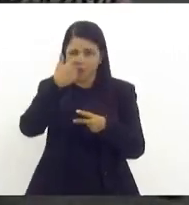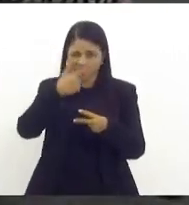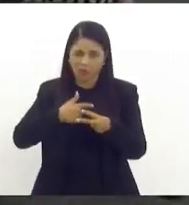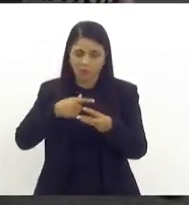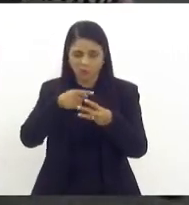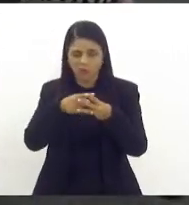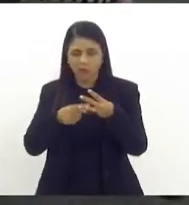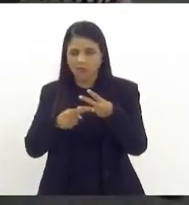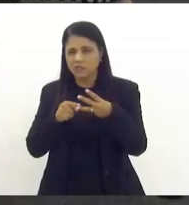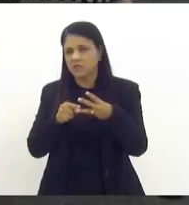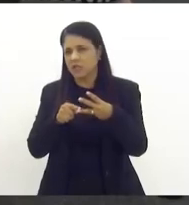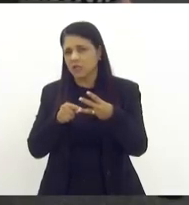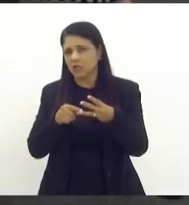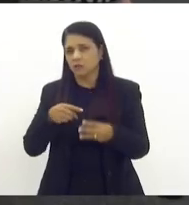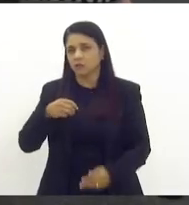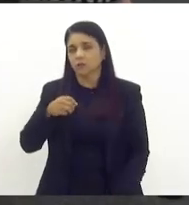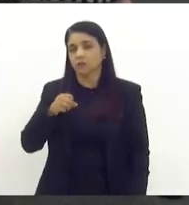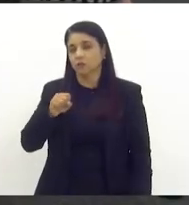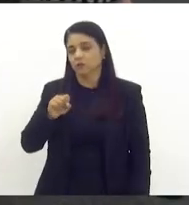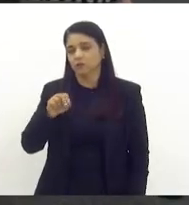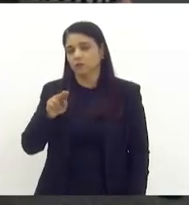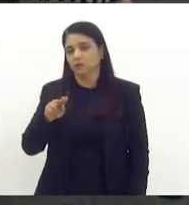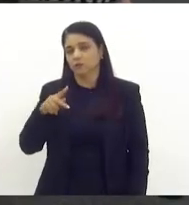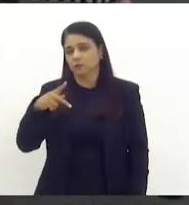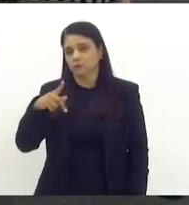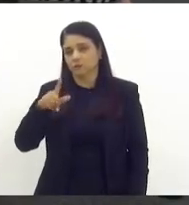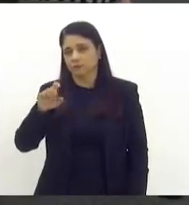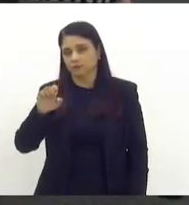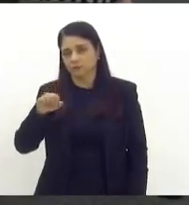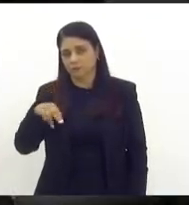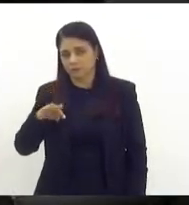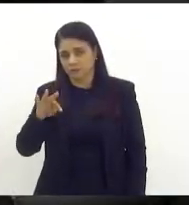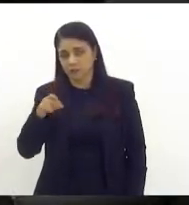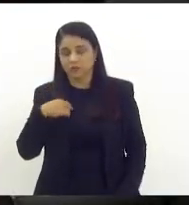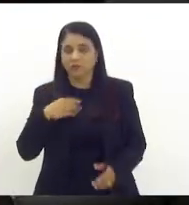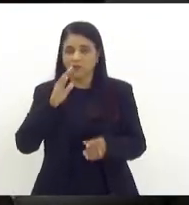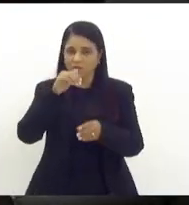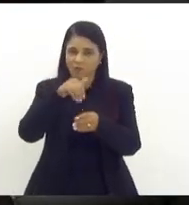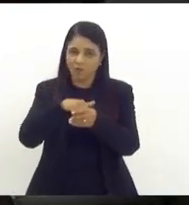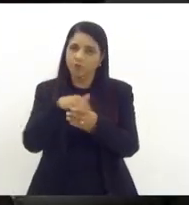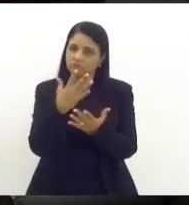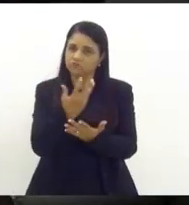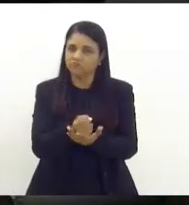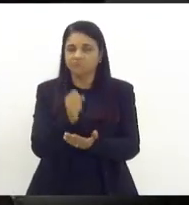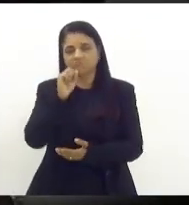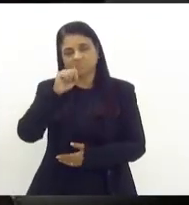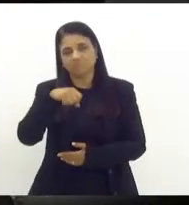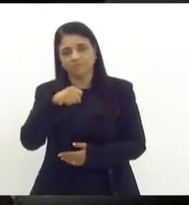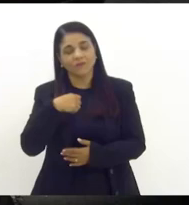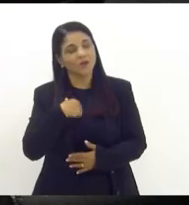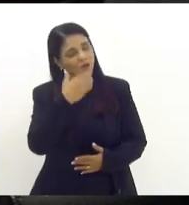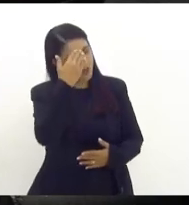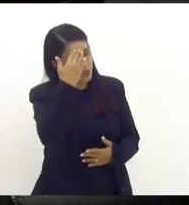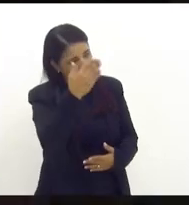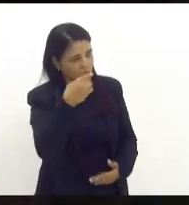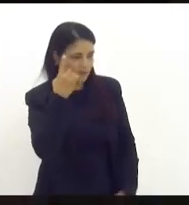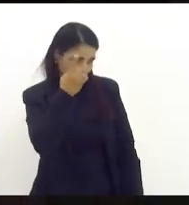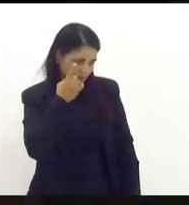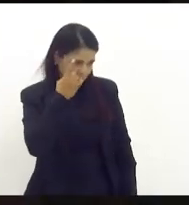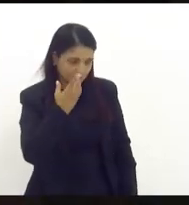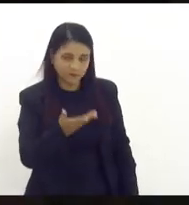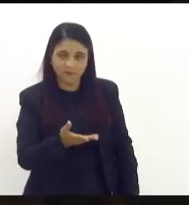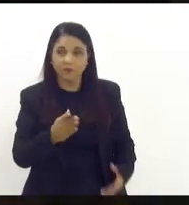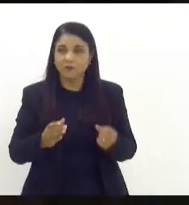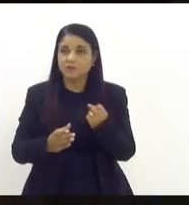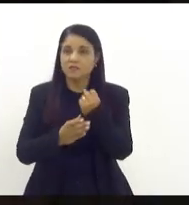suplente estou voltando favorávelmente Obrigado meu nome deputado é